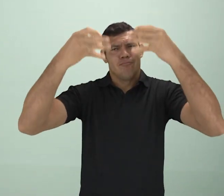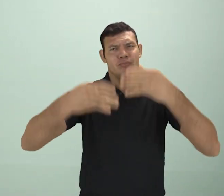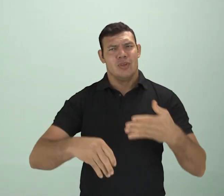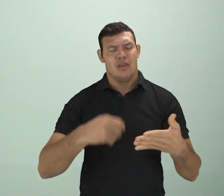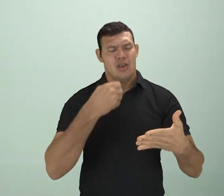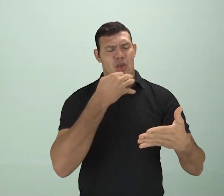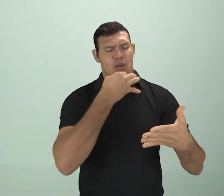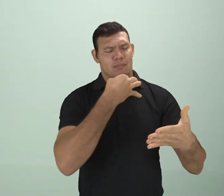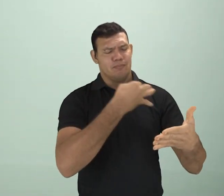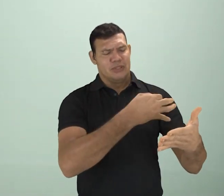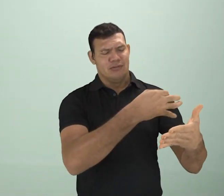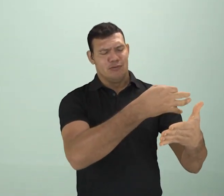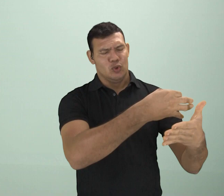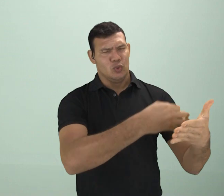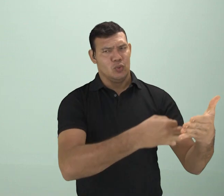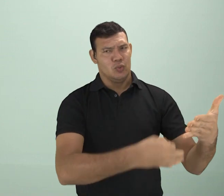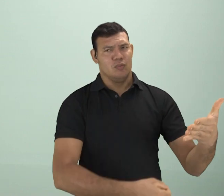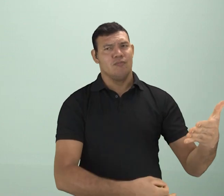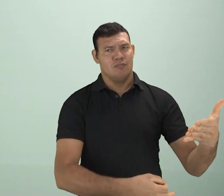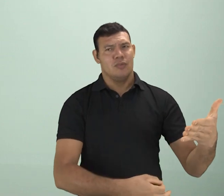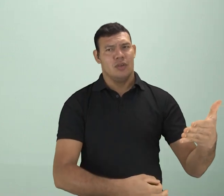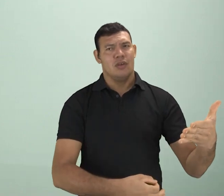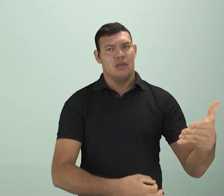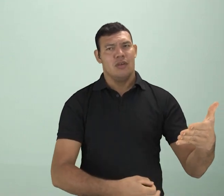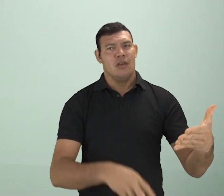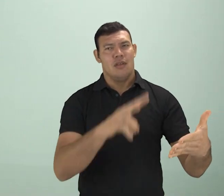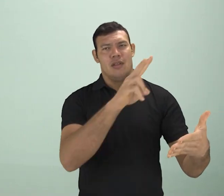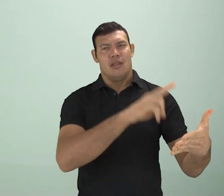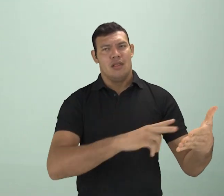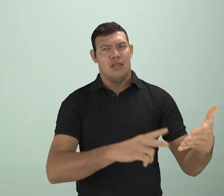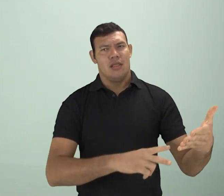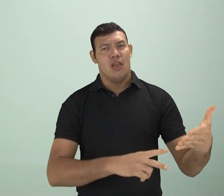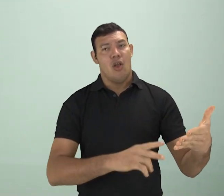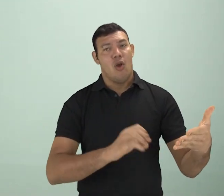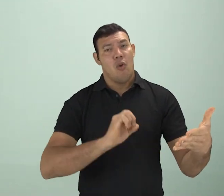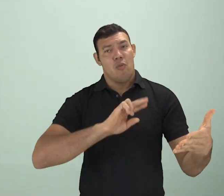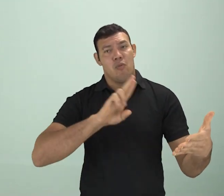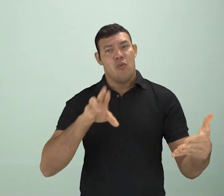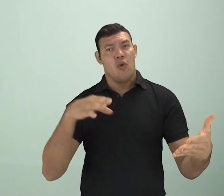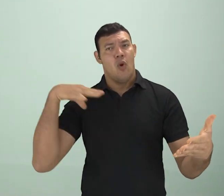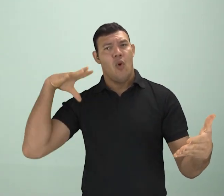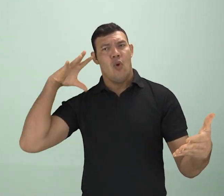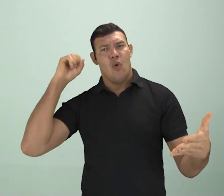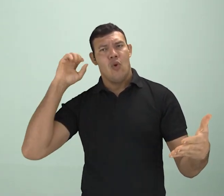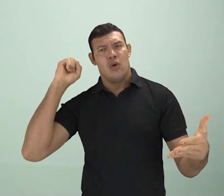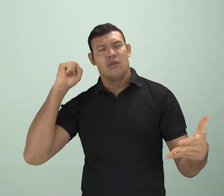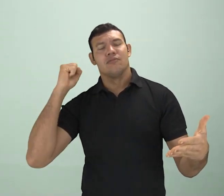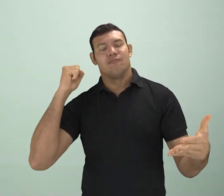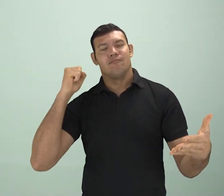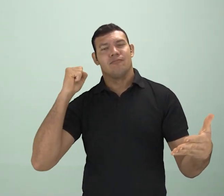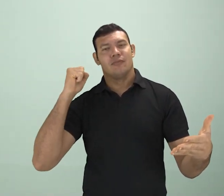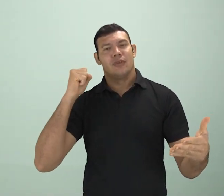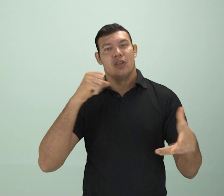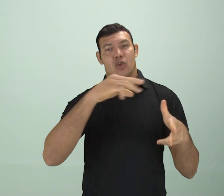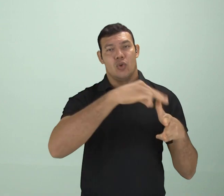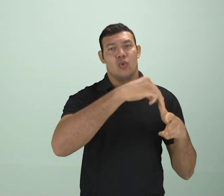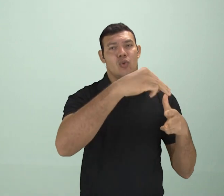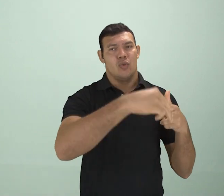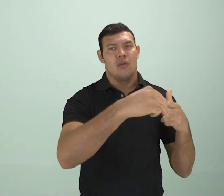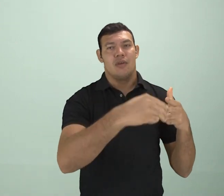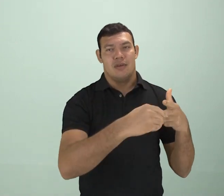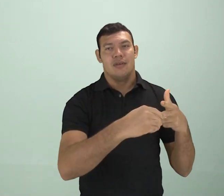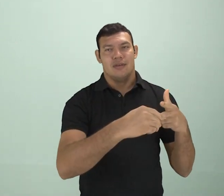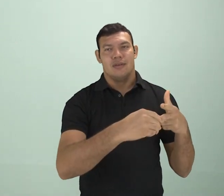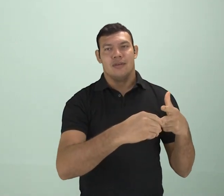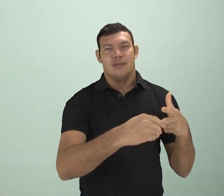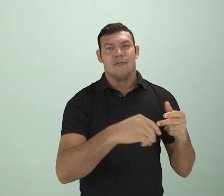tentar convencer o leitor ou o ouvinte, no caso. Na prova do Enem, como a gente sabe que é um texto escrito, você estará tentando convencer o